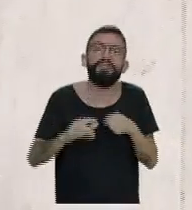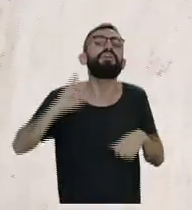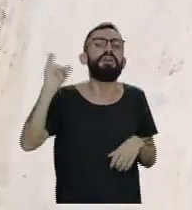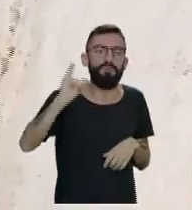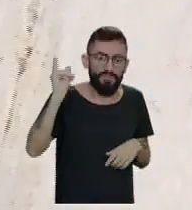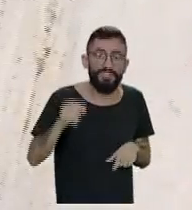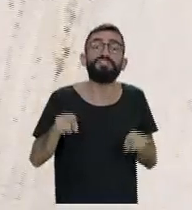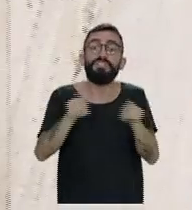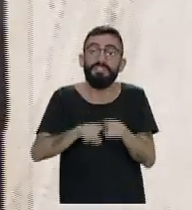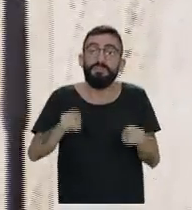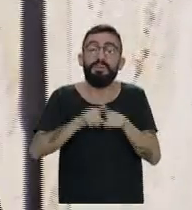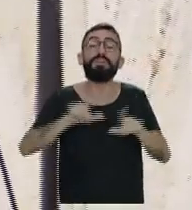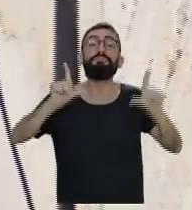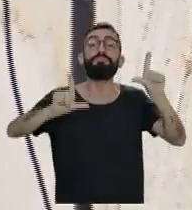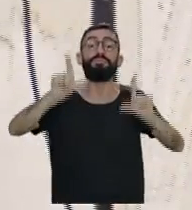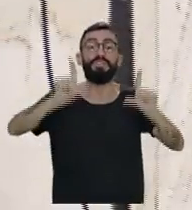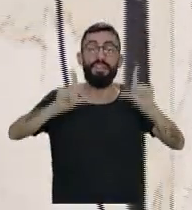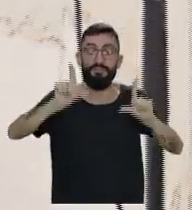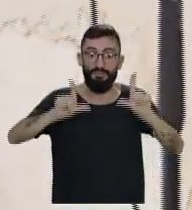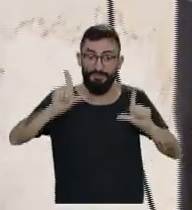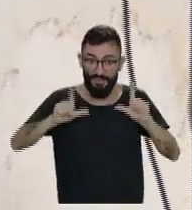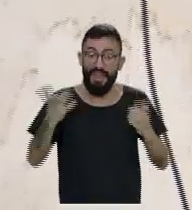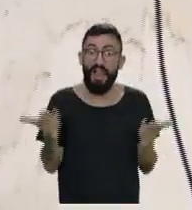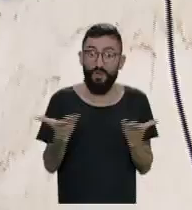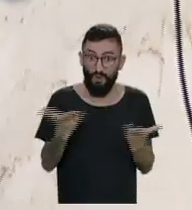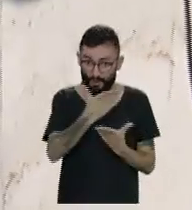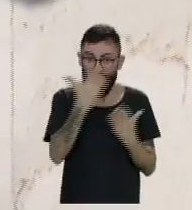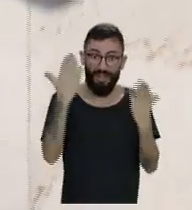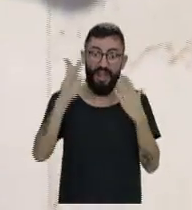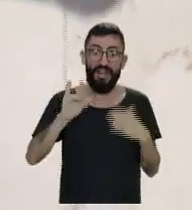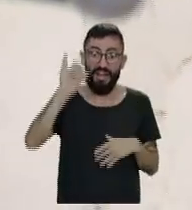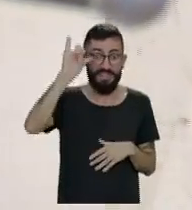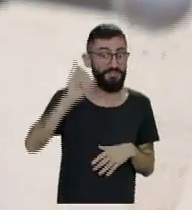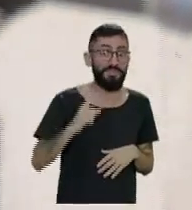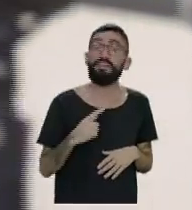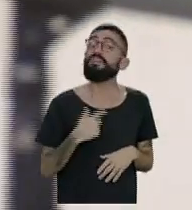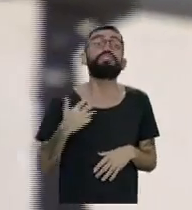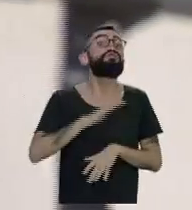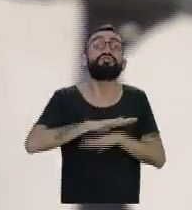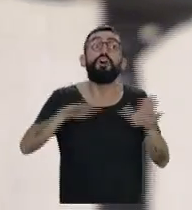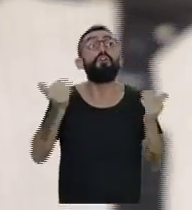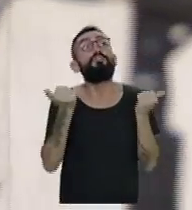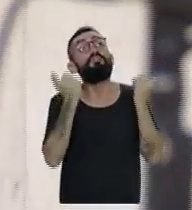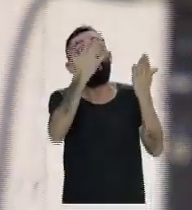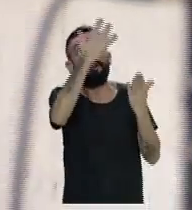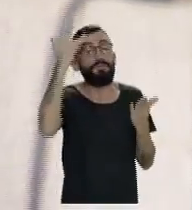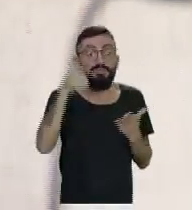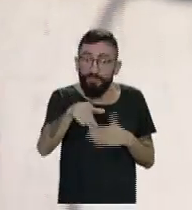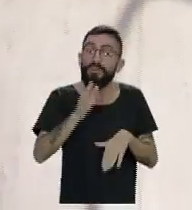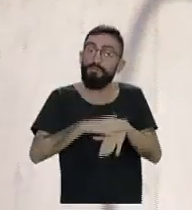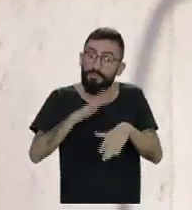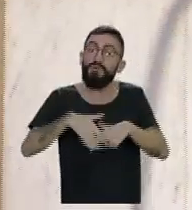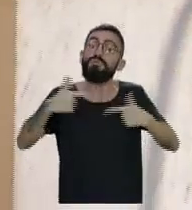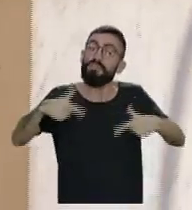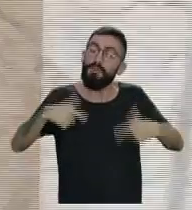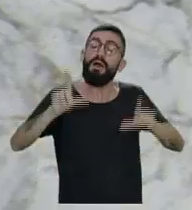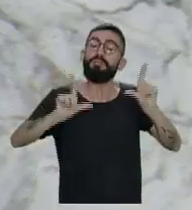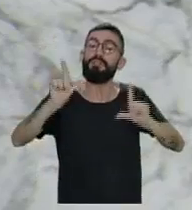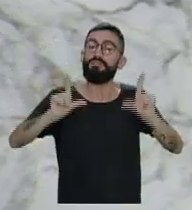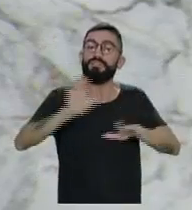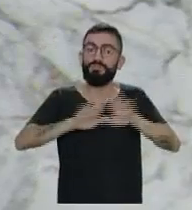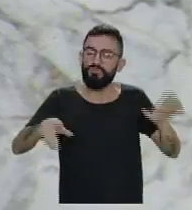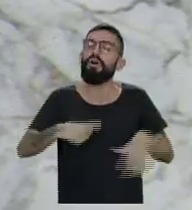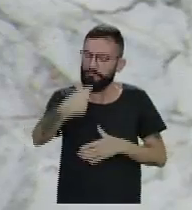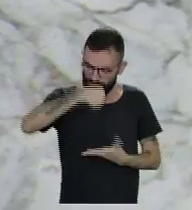alesp que hoje a gente eh é o nosso único meio de de levar os nossos trabalhos externamente para fora dessa casa vocês